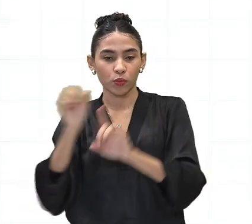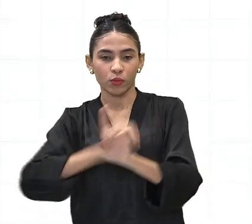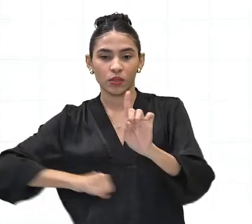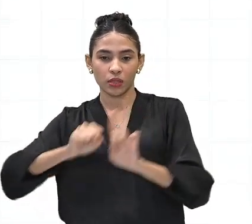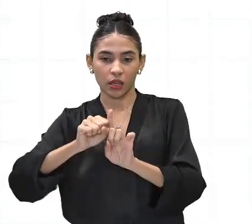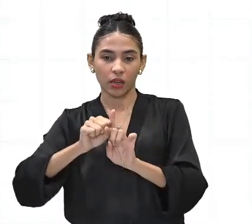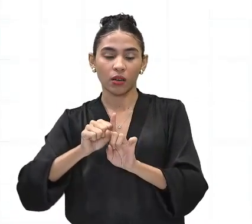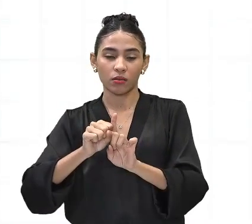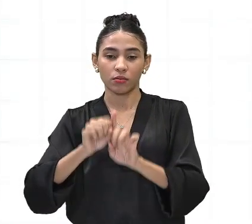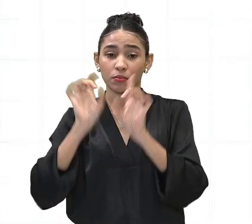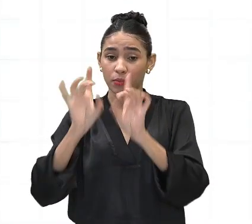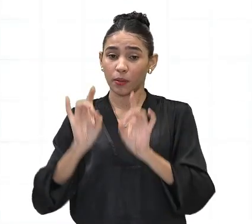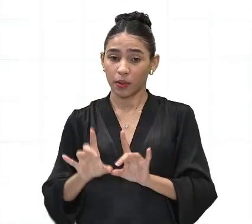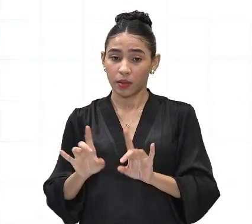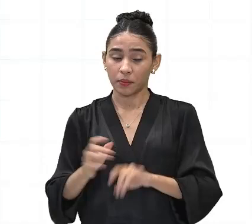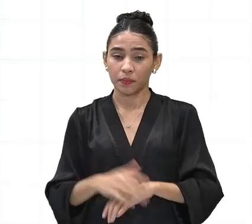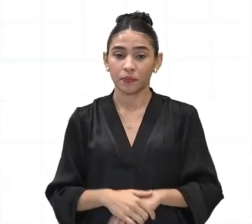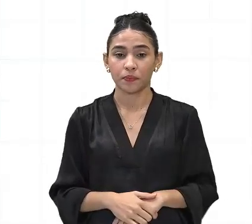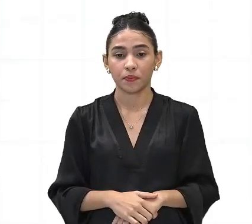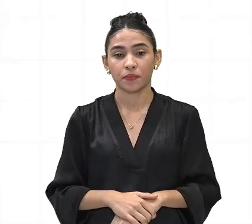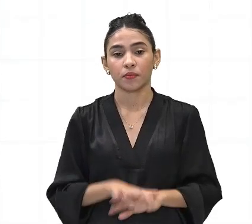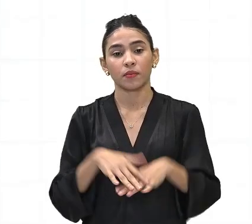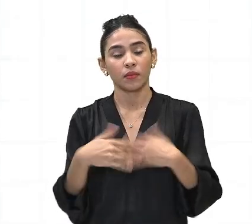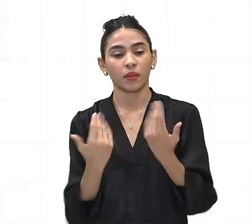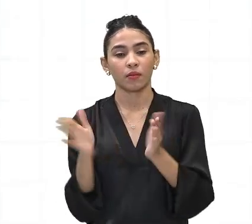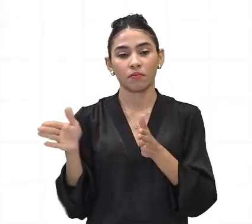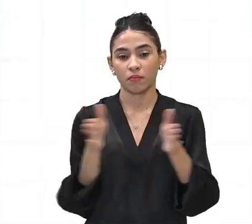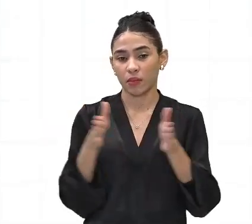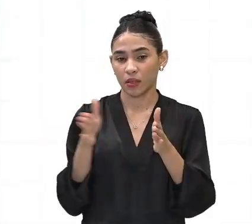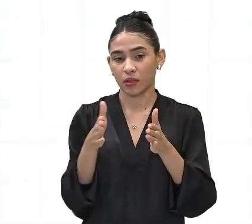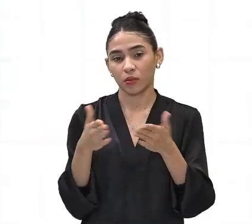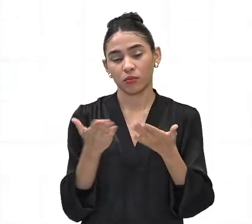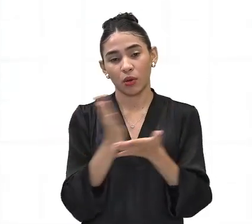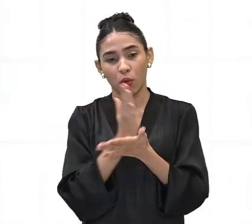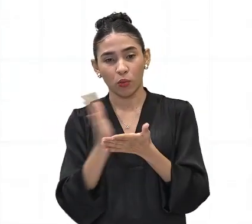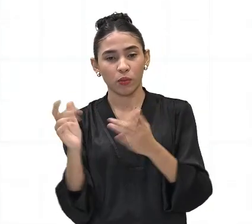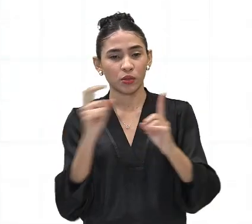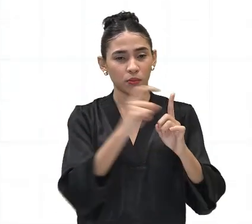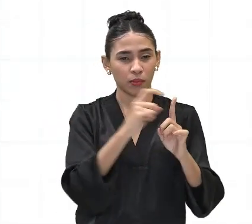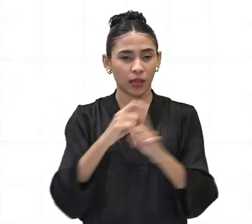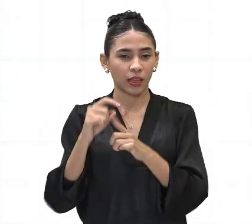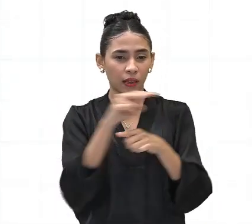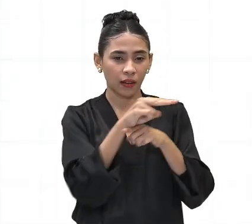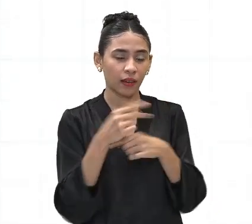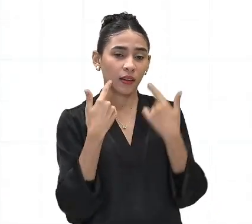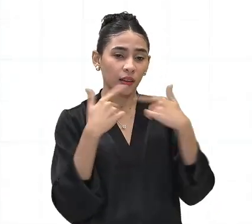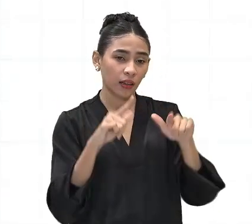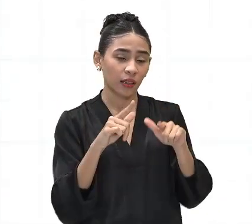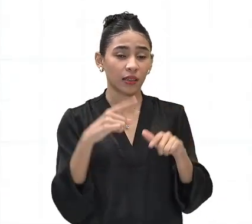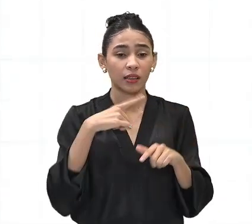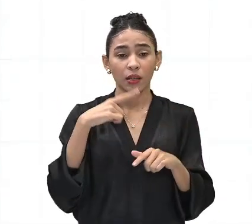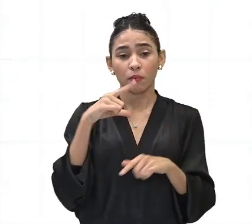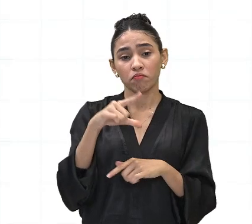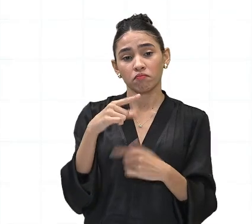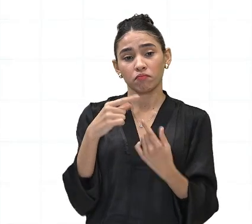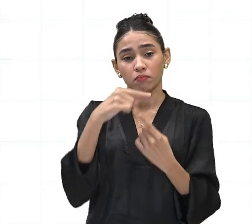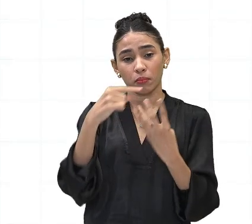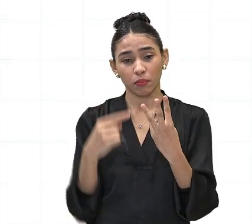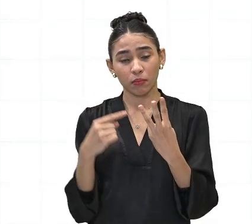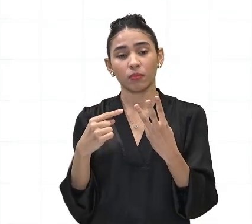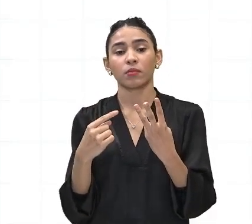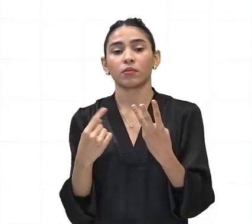social específico. Com o tempo, alguns estrangeirismos passam a ter uma alternativa em